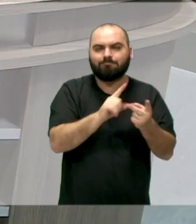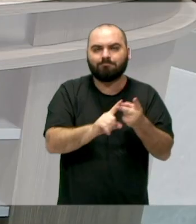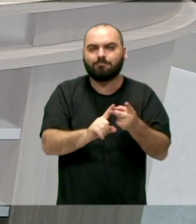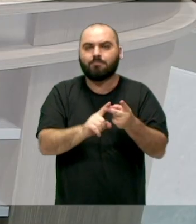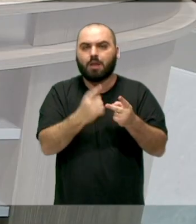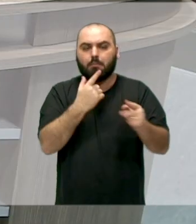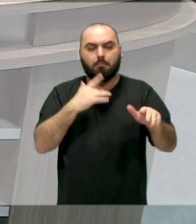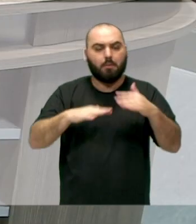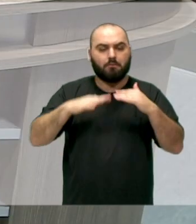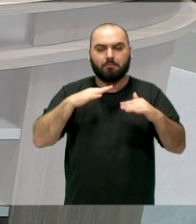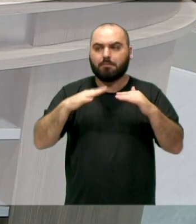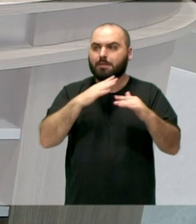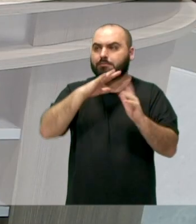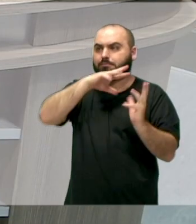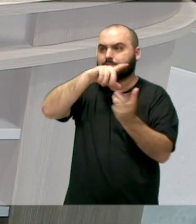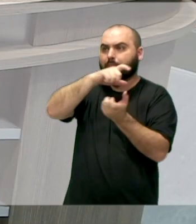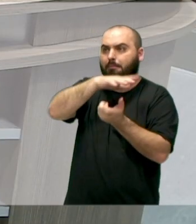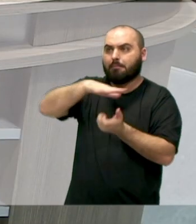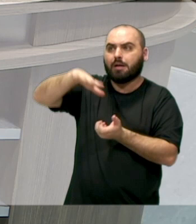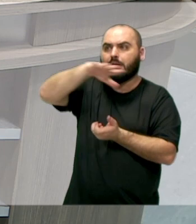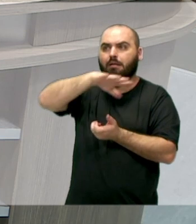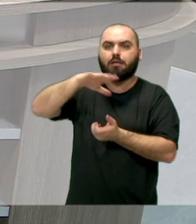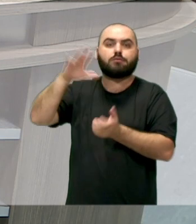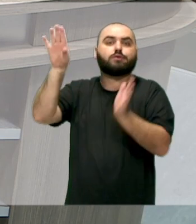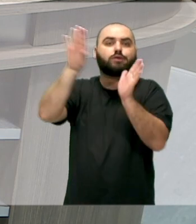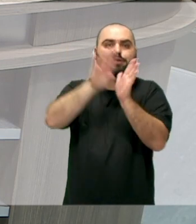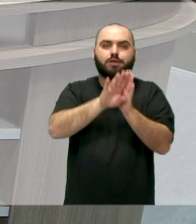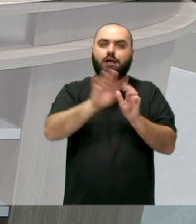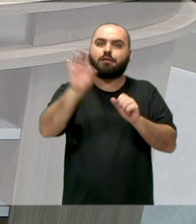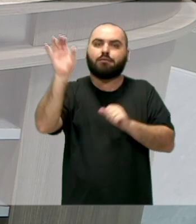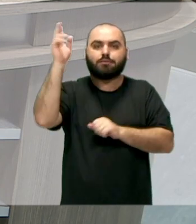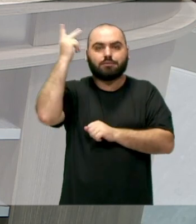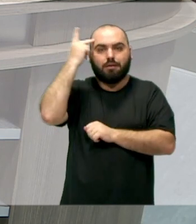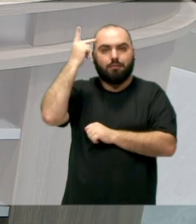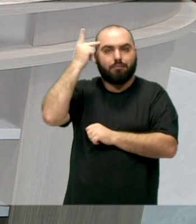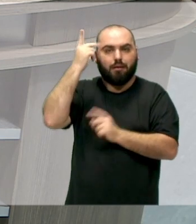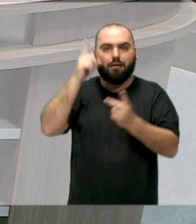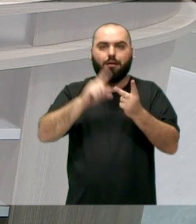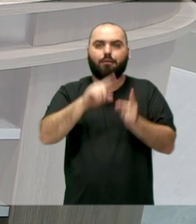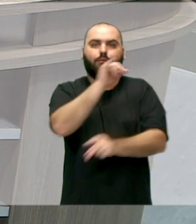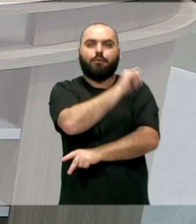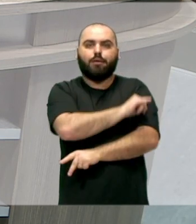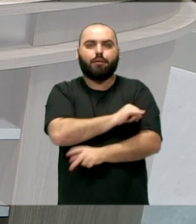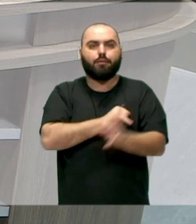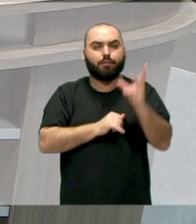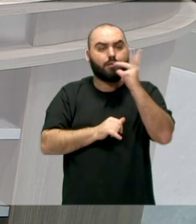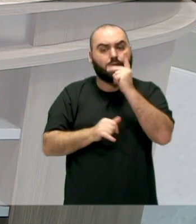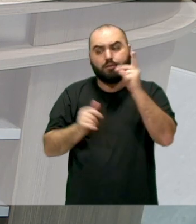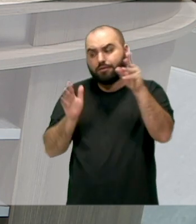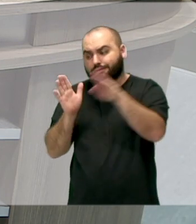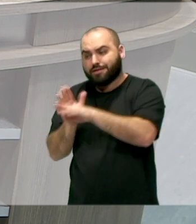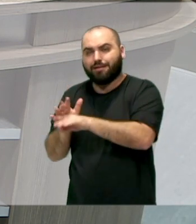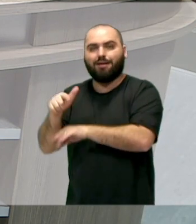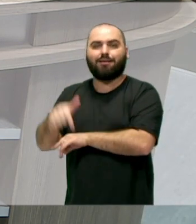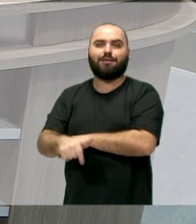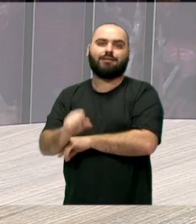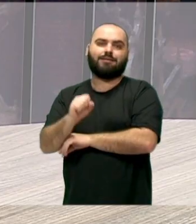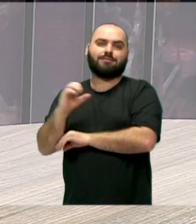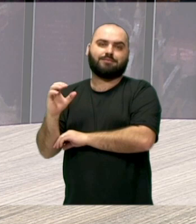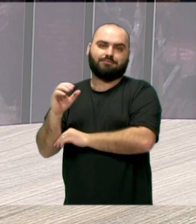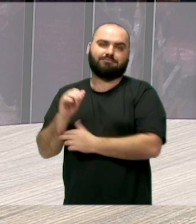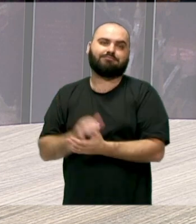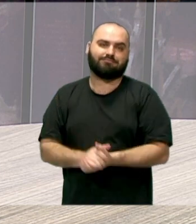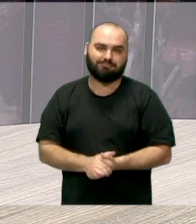os movimentos internacionais, e lá de São Paulo, Rio de Janeiro, demoravam muito tempo até chegar na nossa rádio. Então,